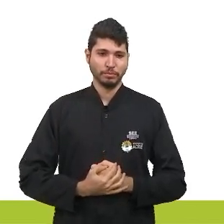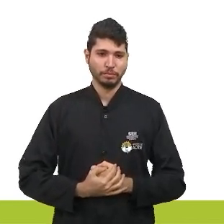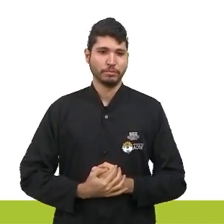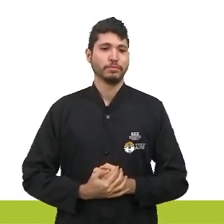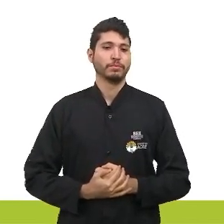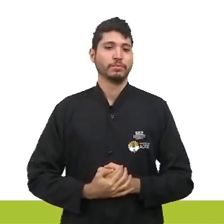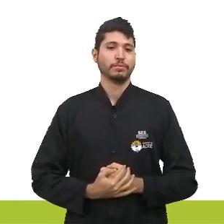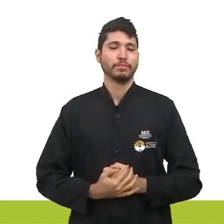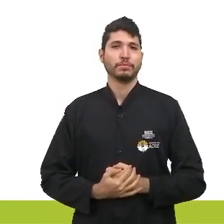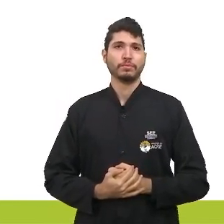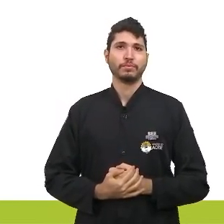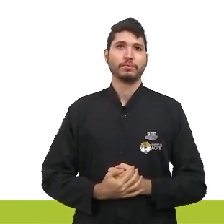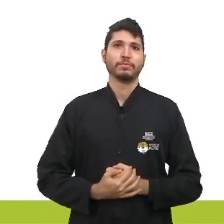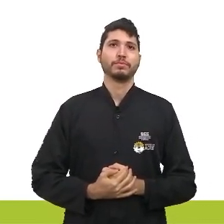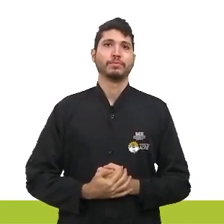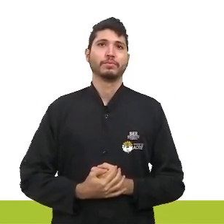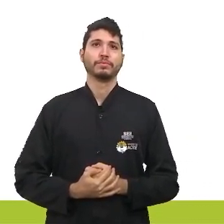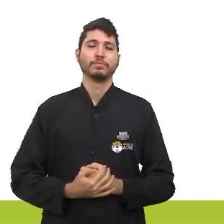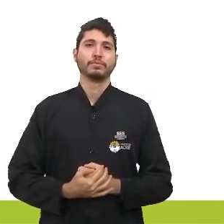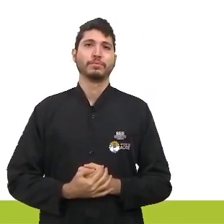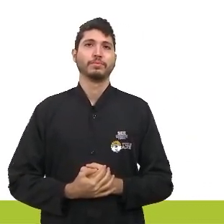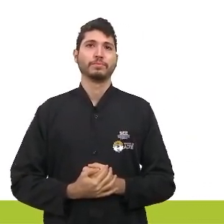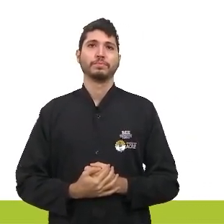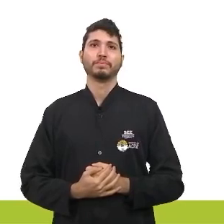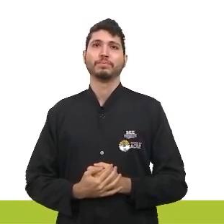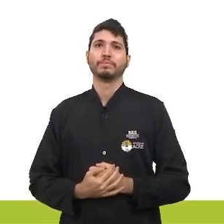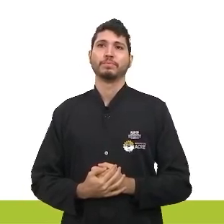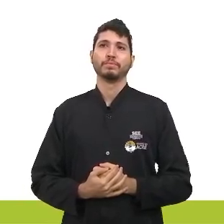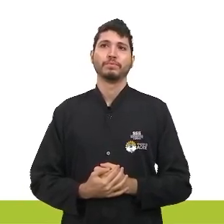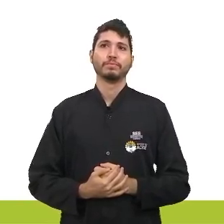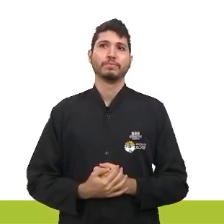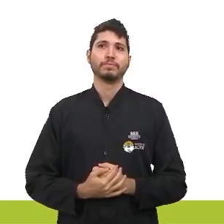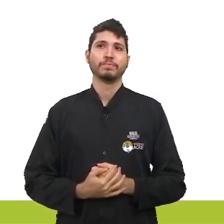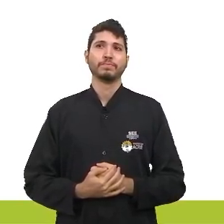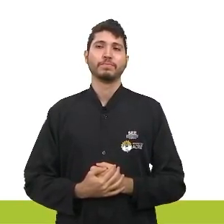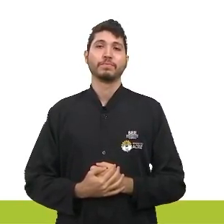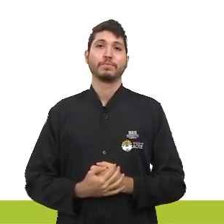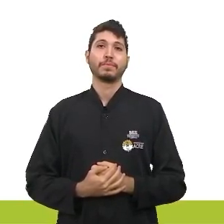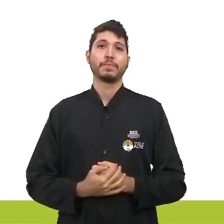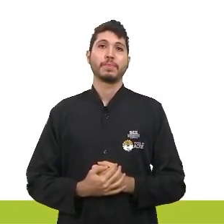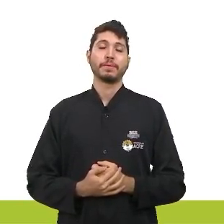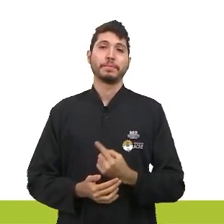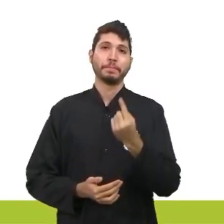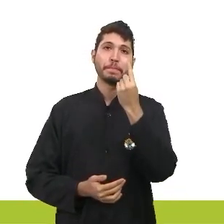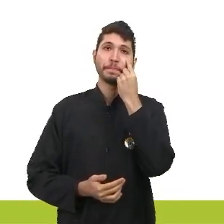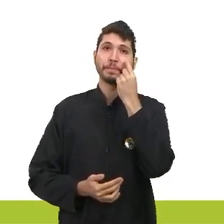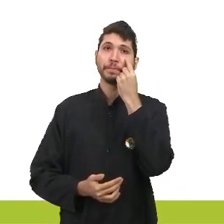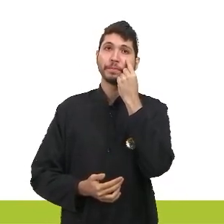as mulheres e fumantes, né? Veja que mulheres e fumantes nós temos aqui, ó. É isso aqui.